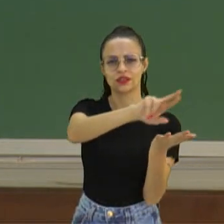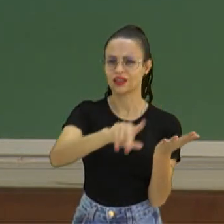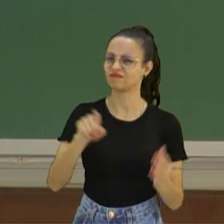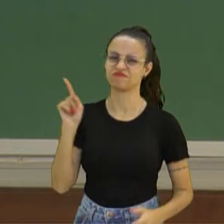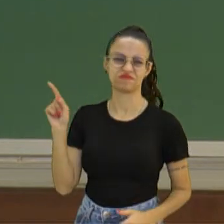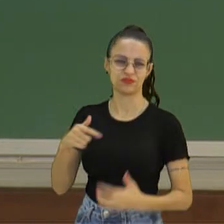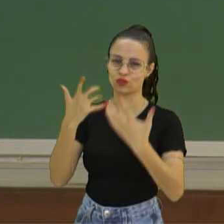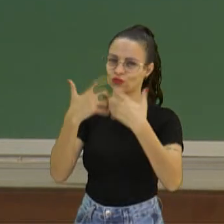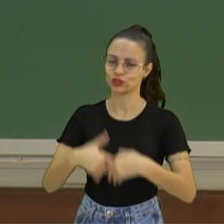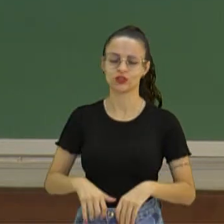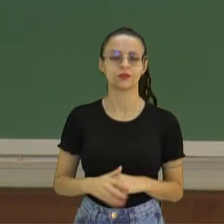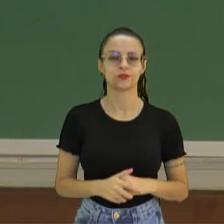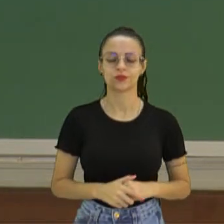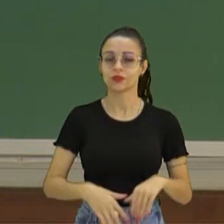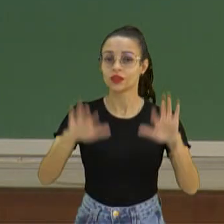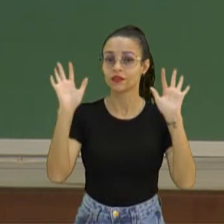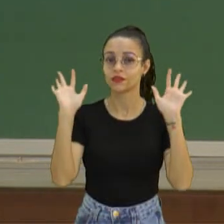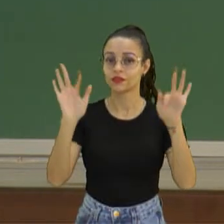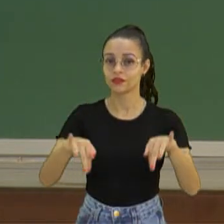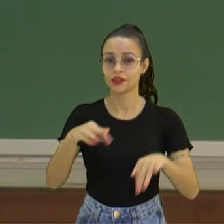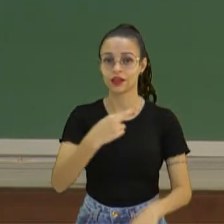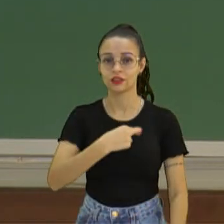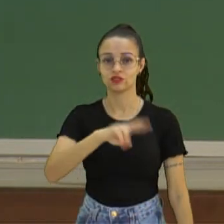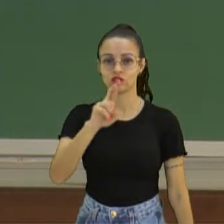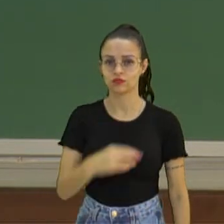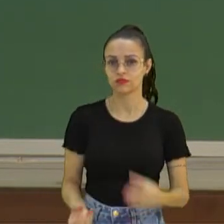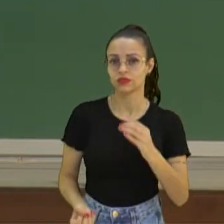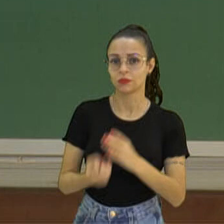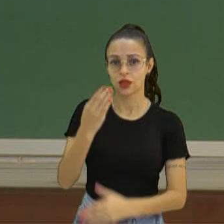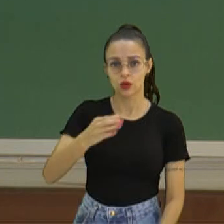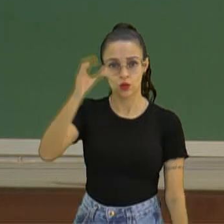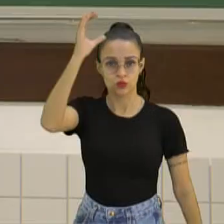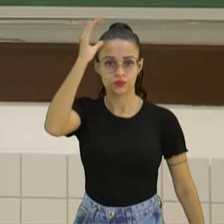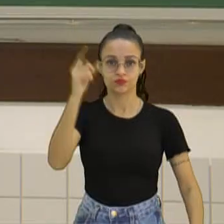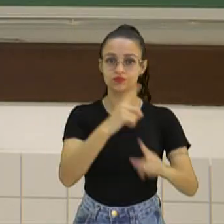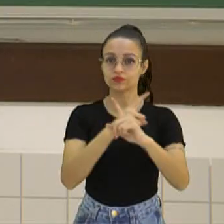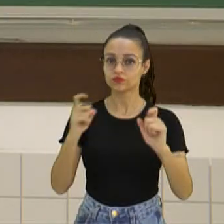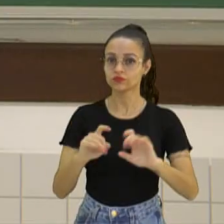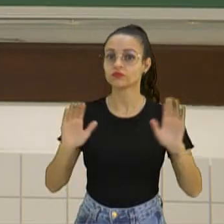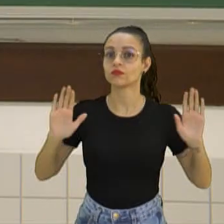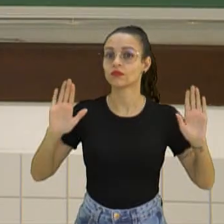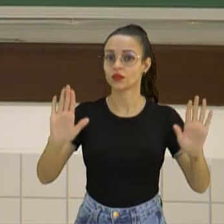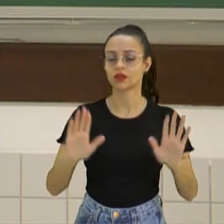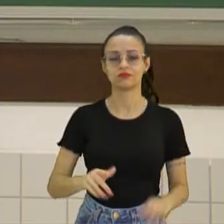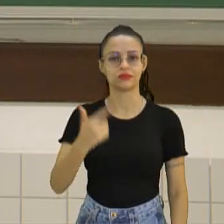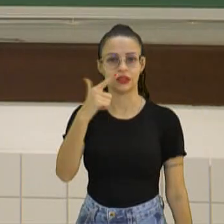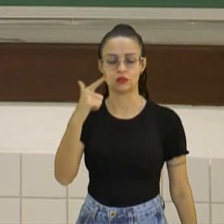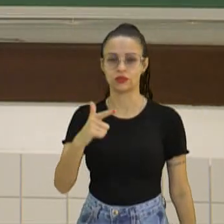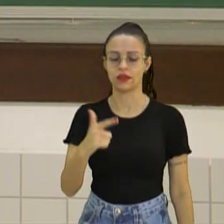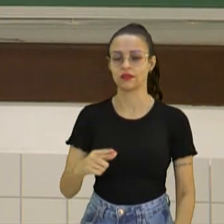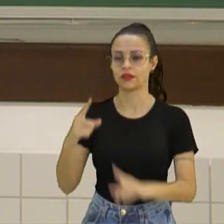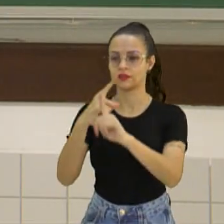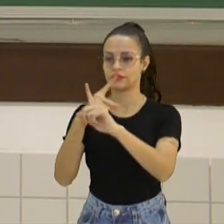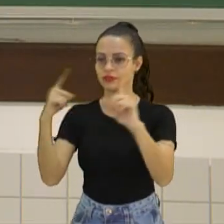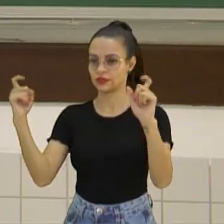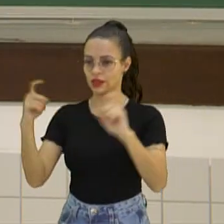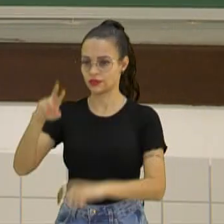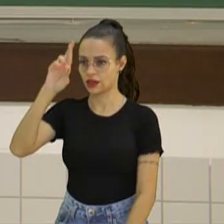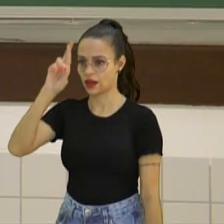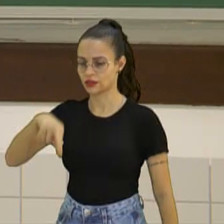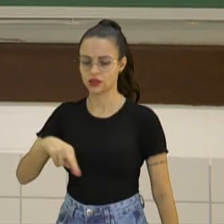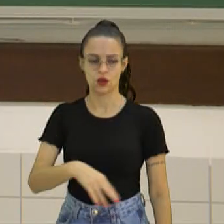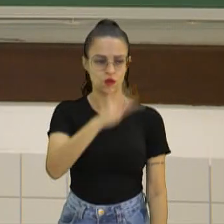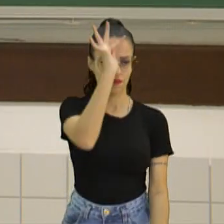funcionaria o fim das religiões em implantação de uma consciência científica bom não há um duelo entre ciência razão